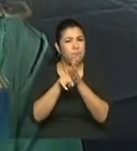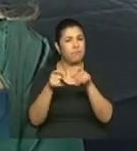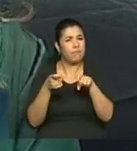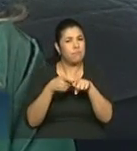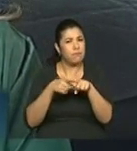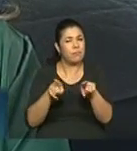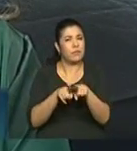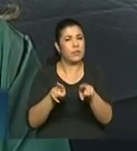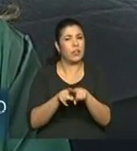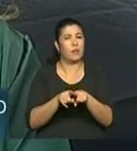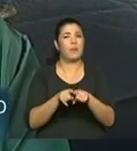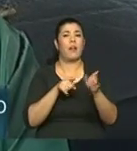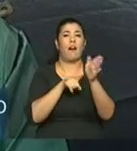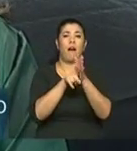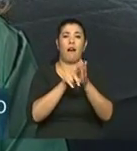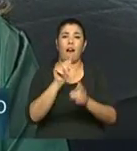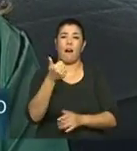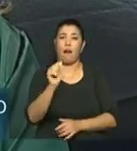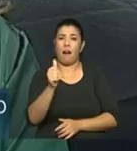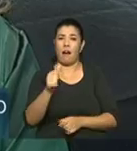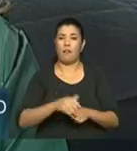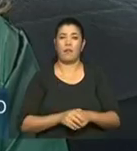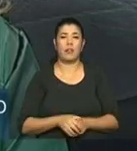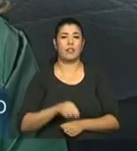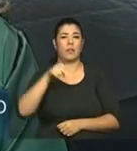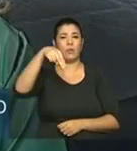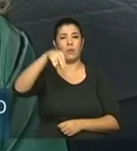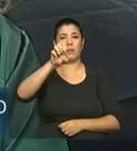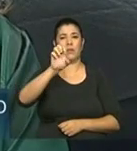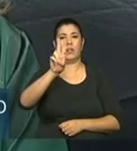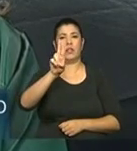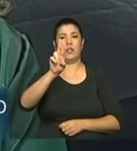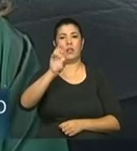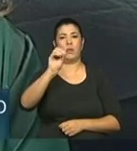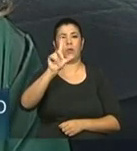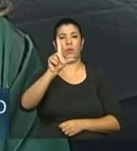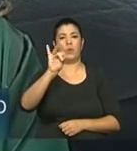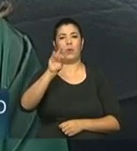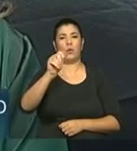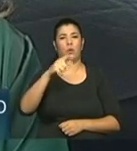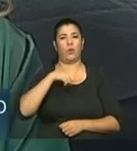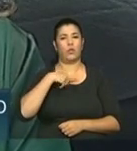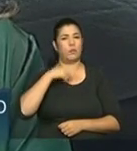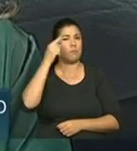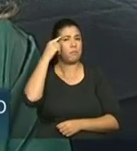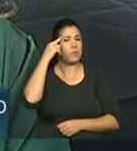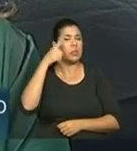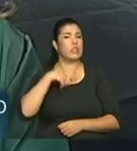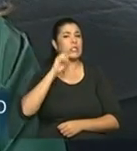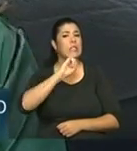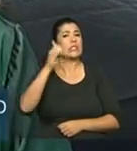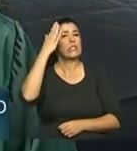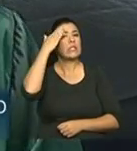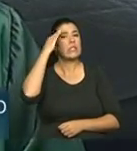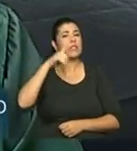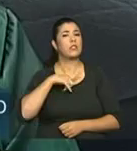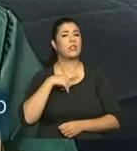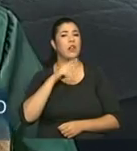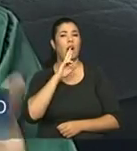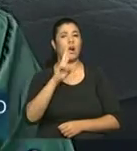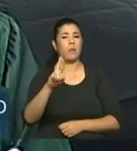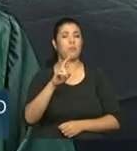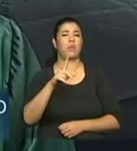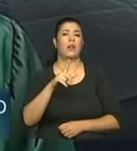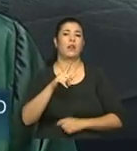e avaliação neurológica, que é para a gente saber se a pessoa tem alguma incapacidade física decorrente da doença, uma vez que